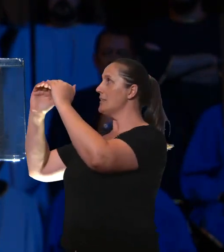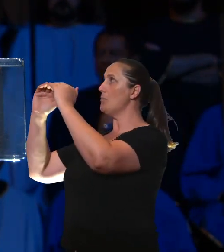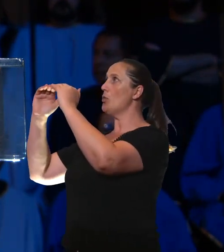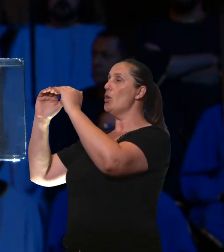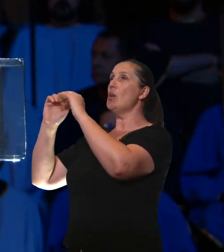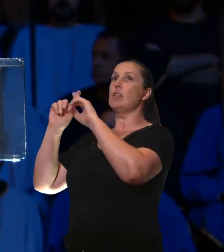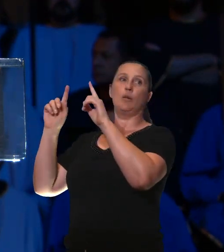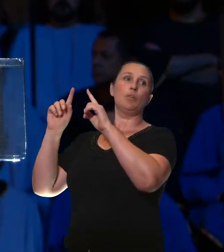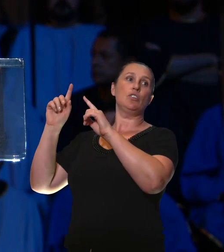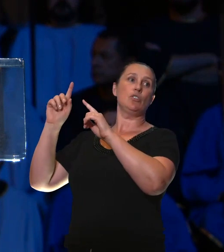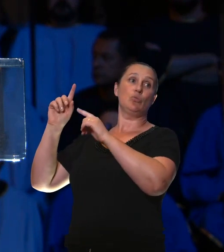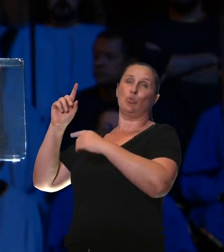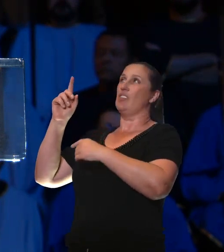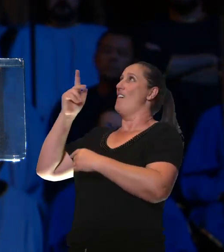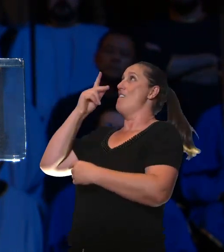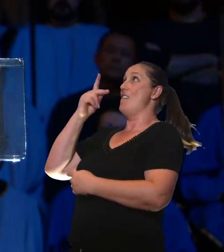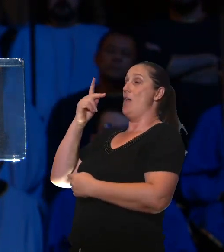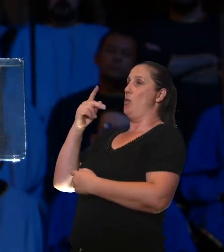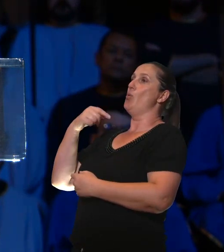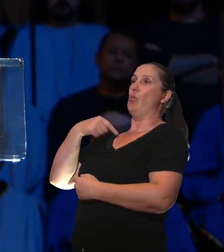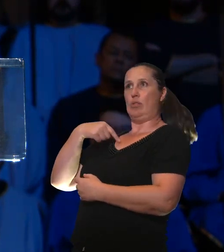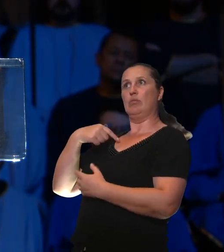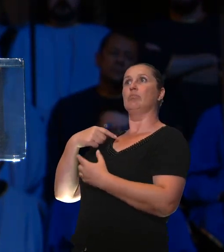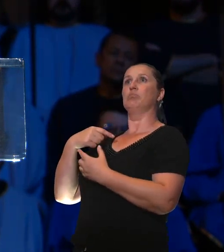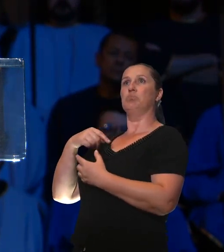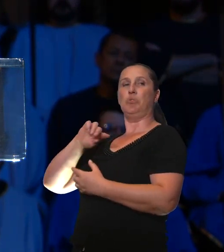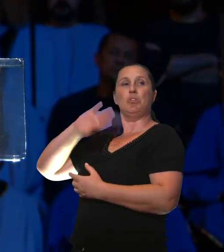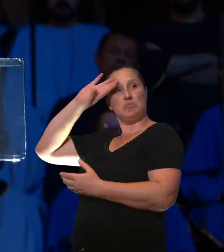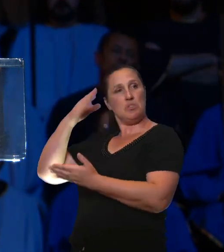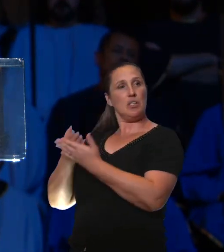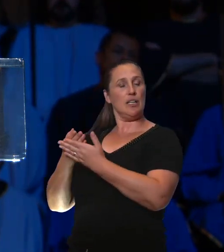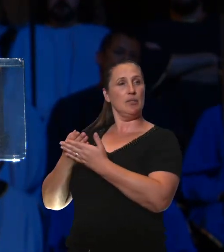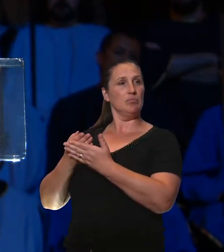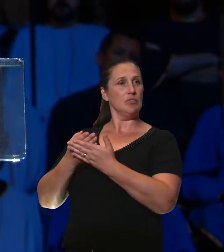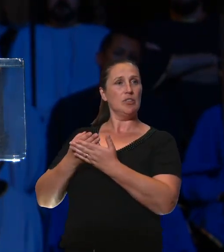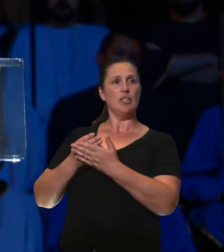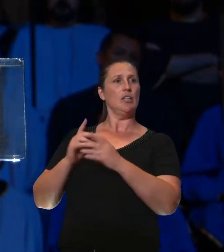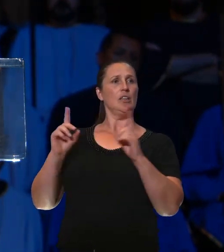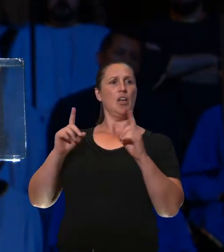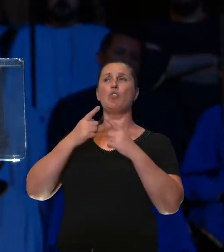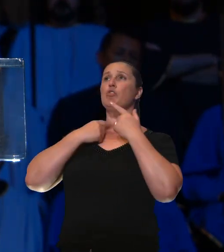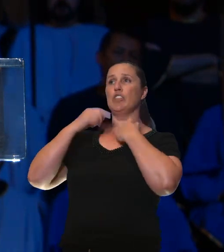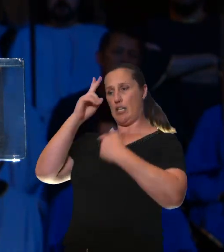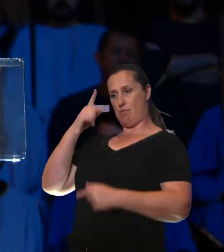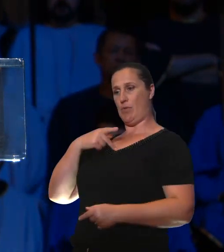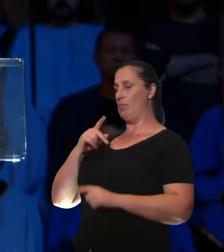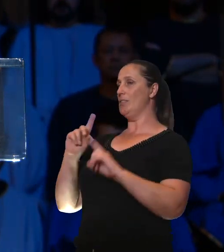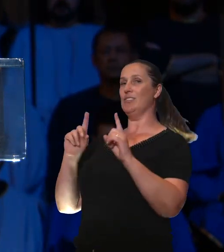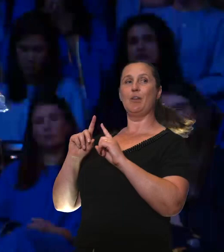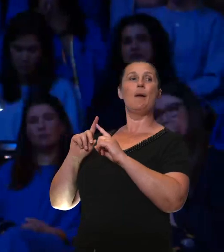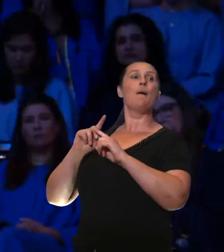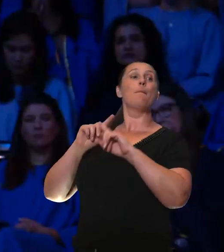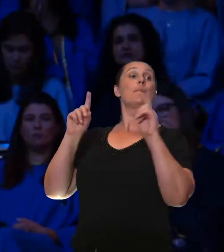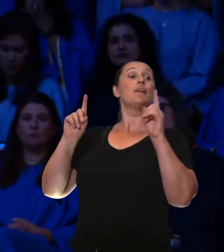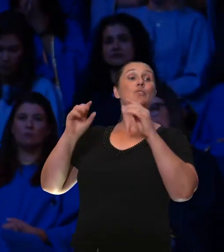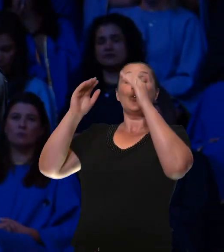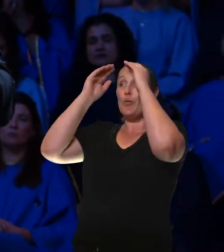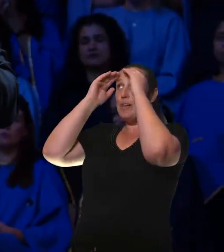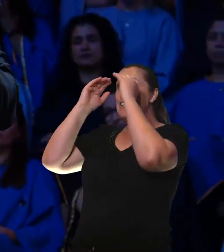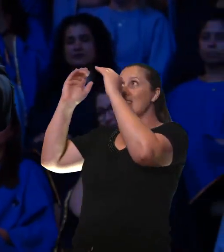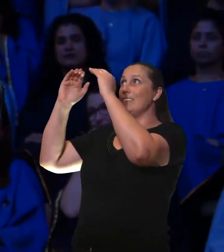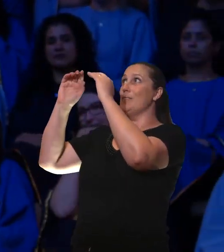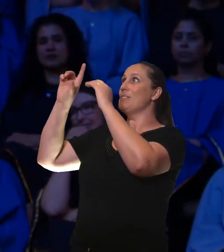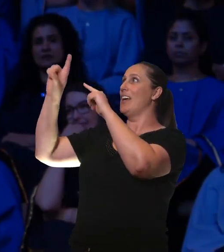fomos convencidos, não porque atende à nossa vontade, mas obedecemos por conta da